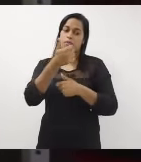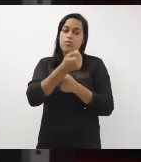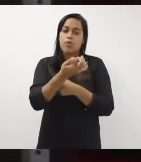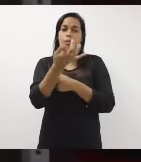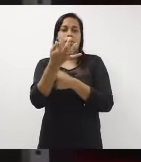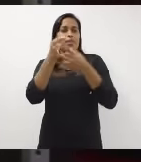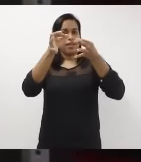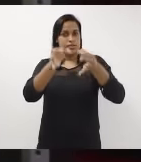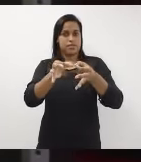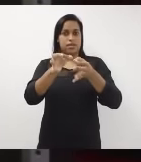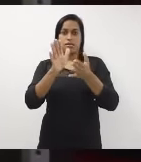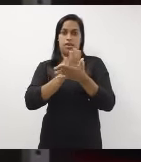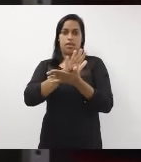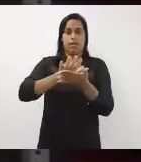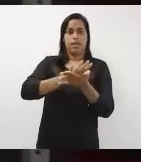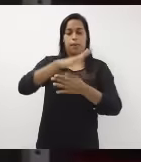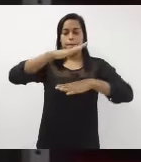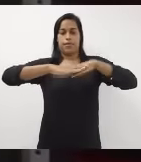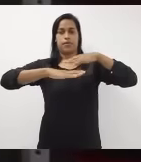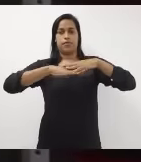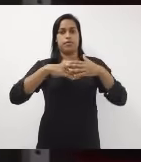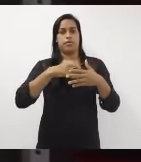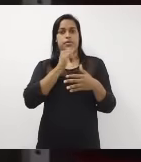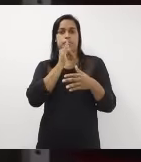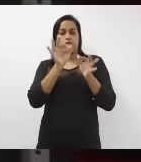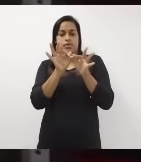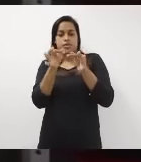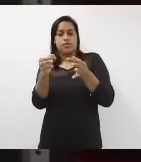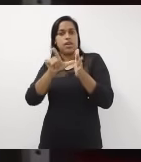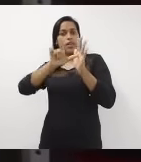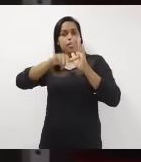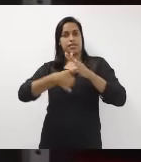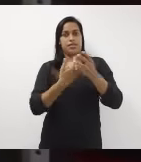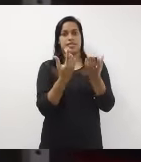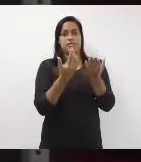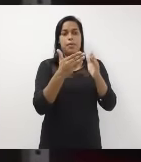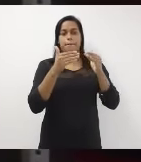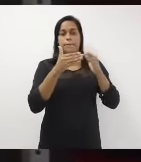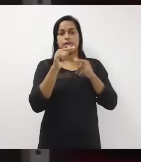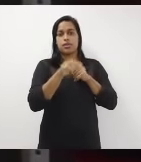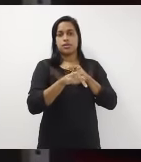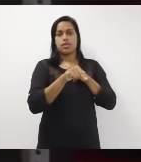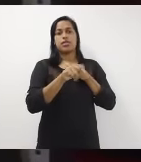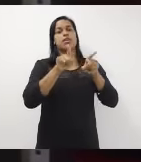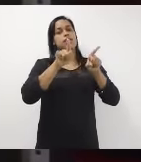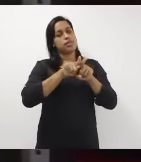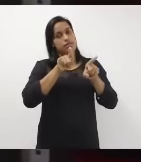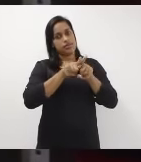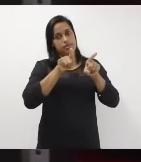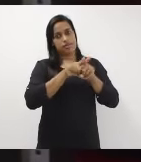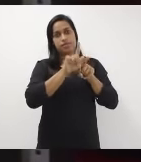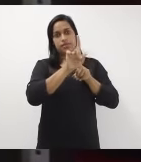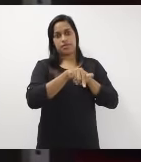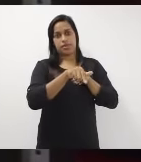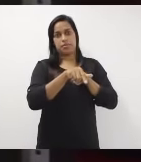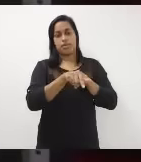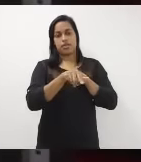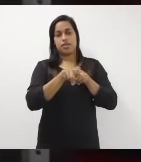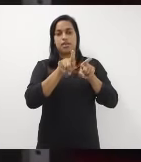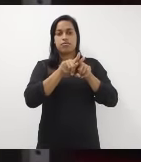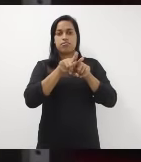onde nenhum fornecedor simplesmente atrasasse o seu pedido e, consequentemente, isso fosse gerar uma consequência